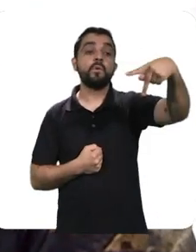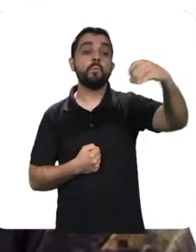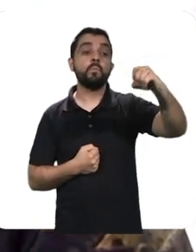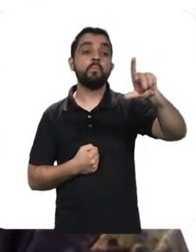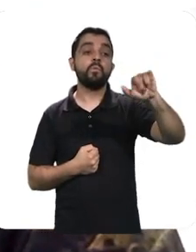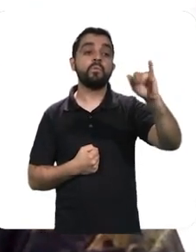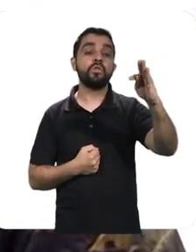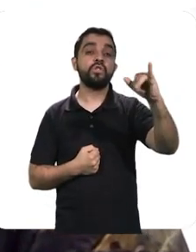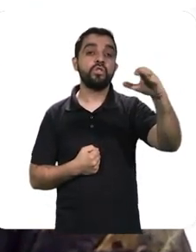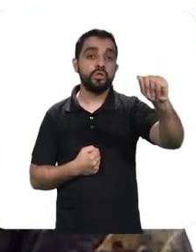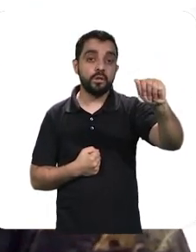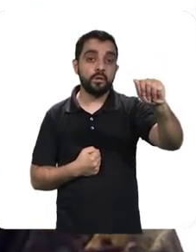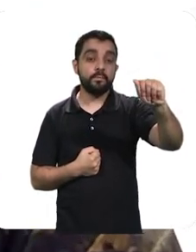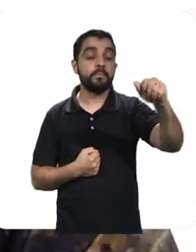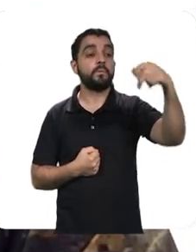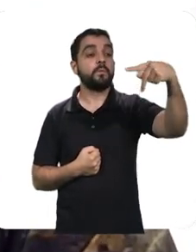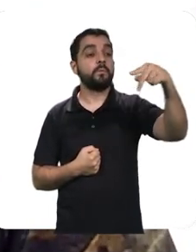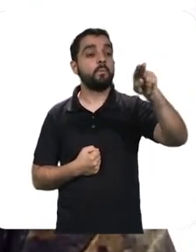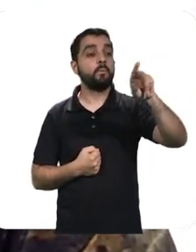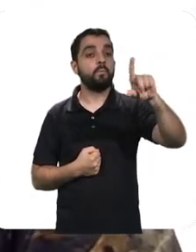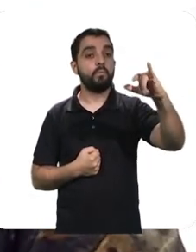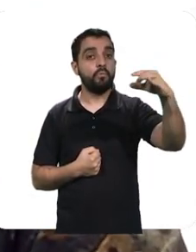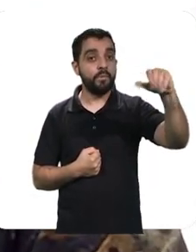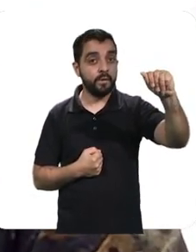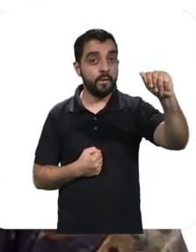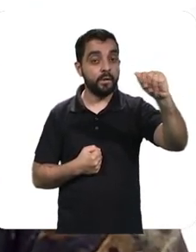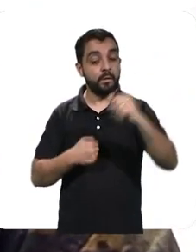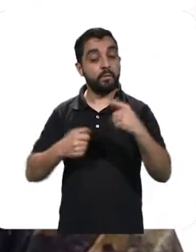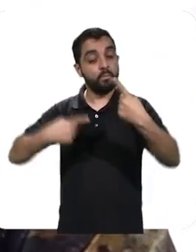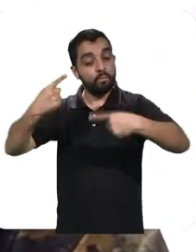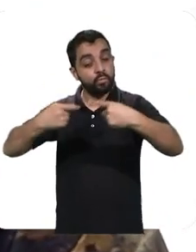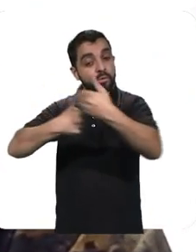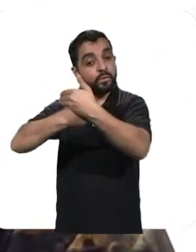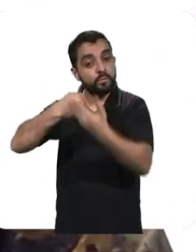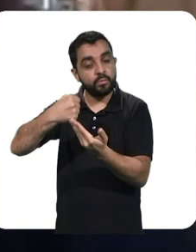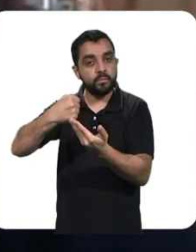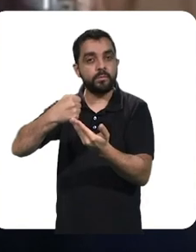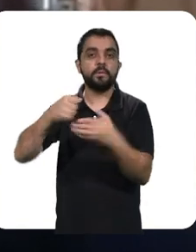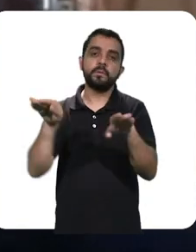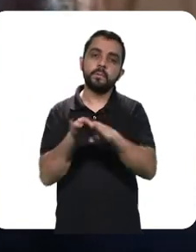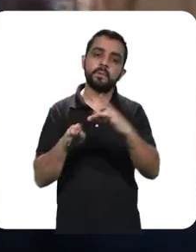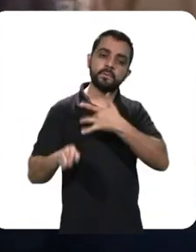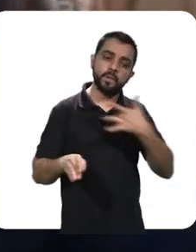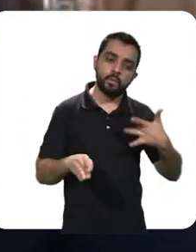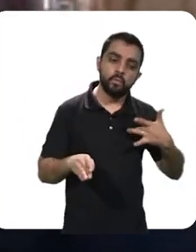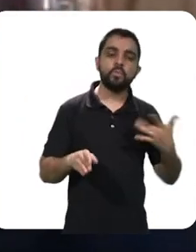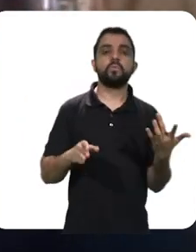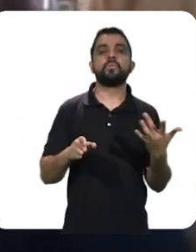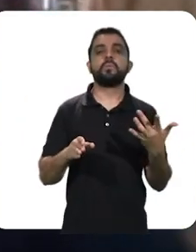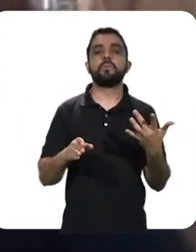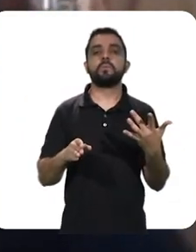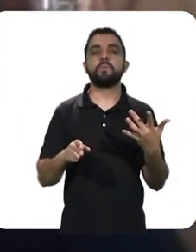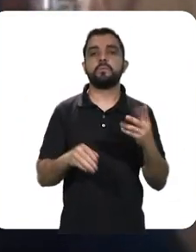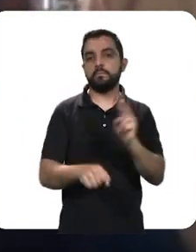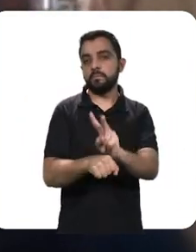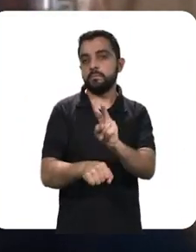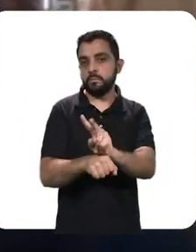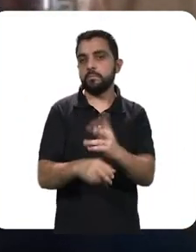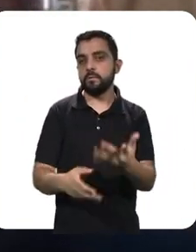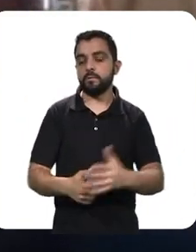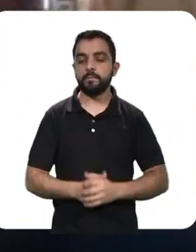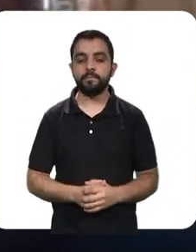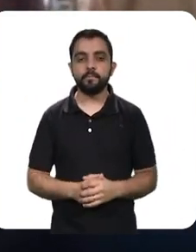pública de ciência e tecnologia e de saúde são fundamentais. Eu só queria ir no